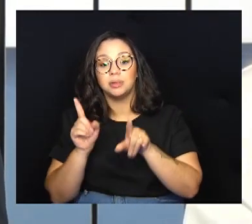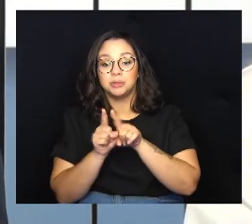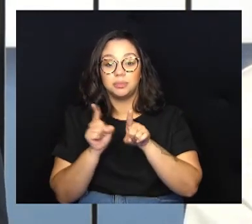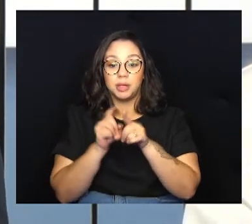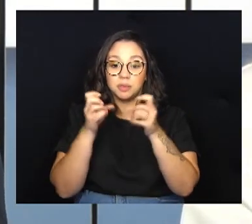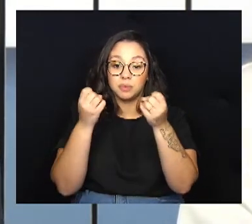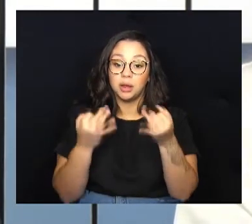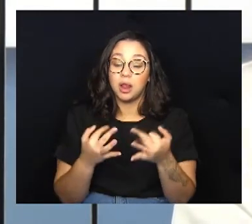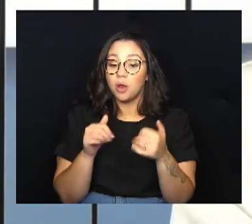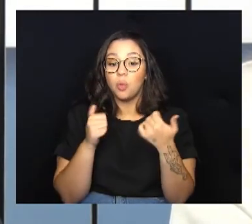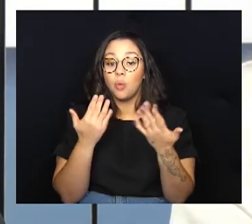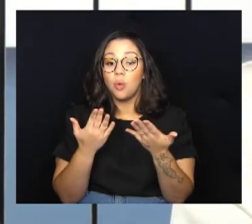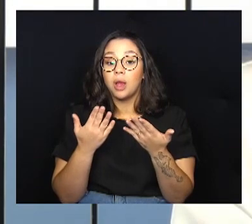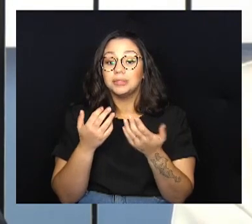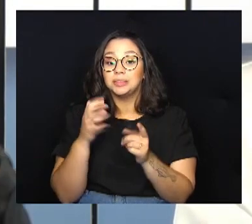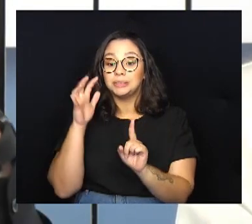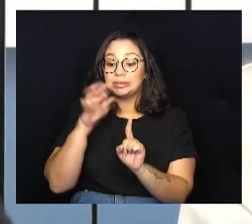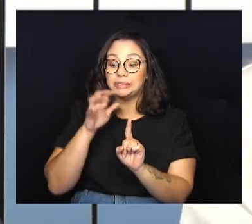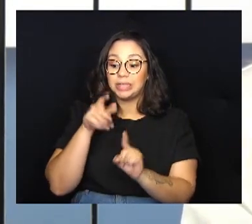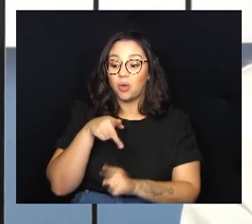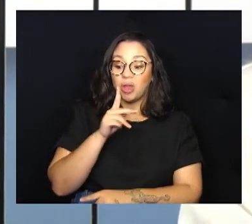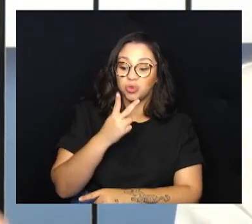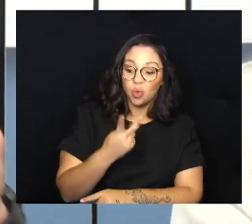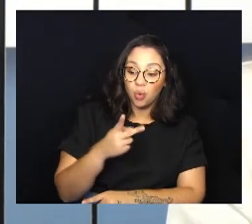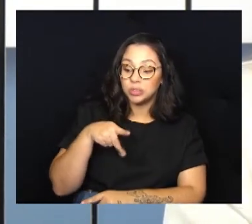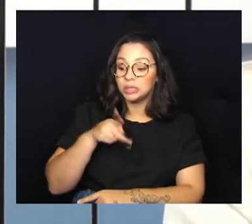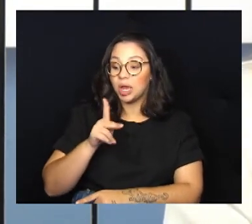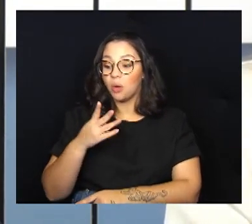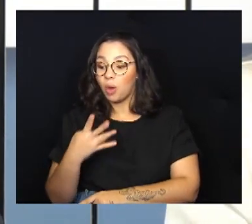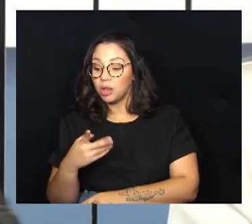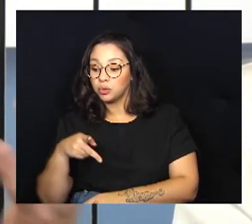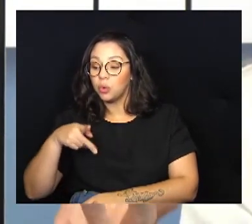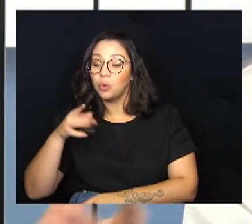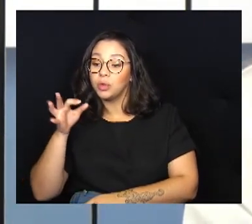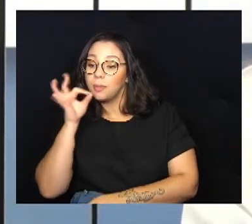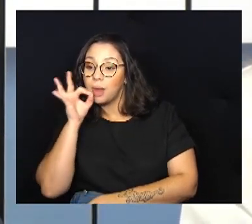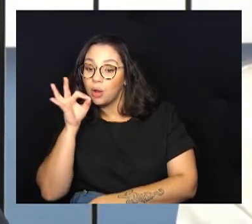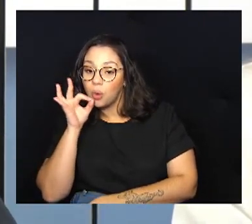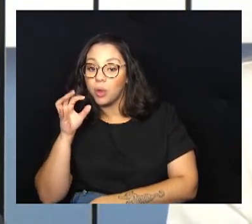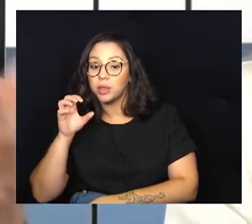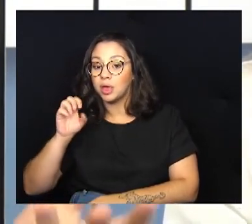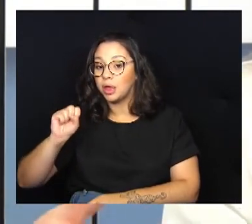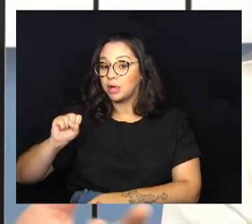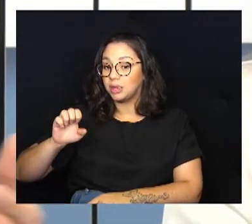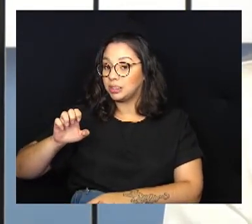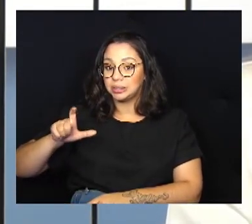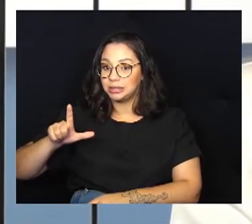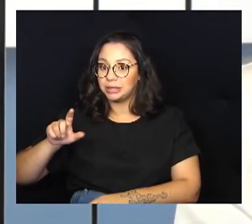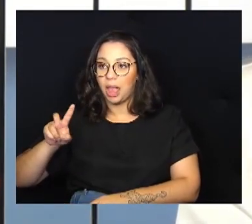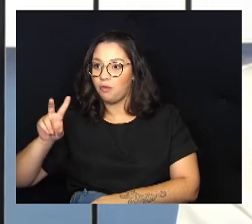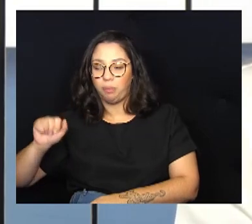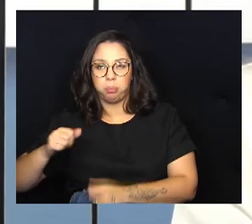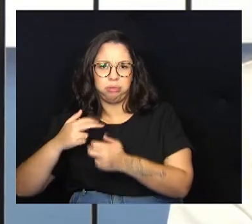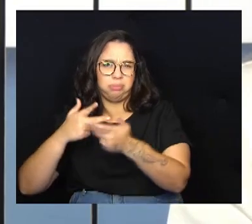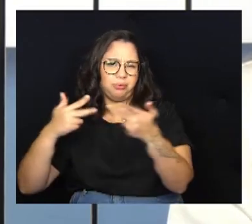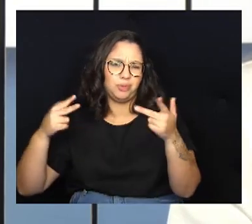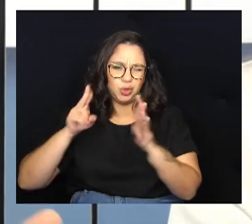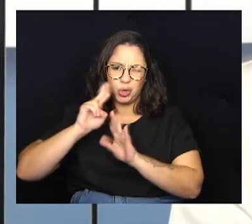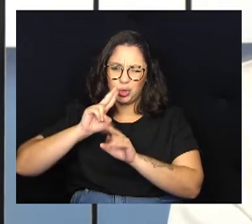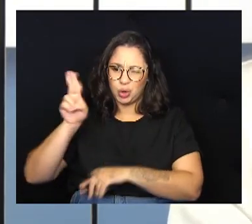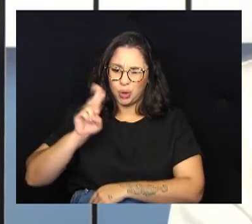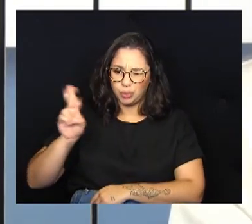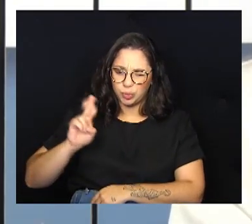foi publicada em 2023, em março, pelo Ministério, ou pela Secretaria de Saúde do município de São Paulo,